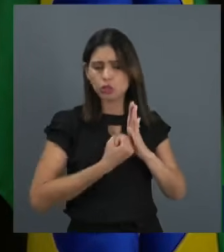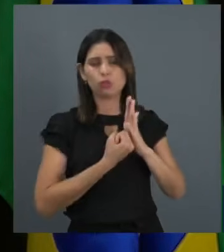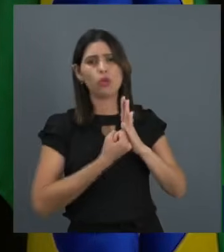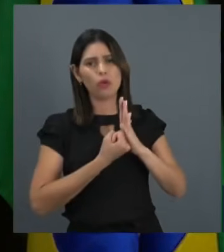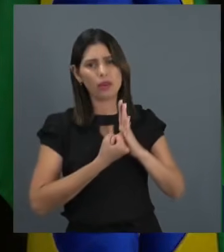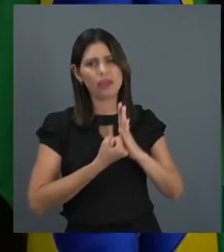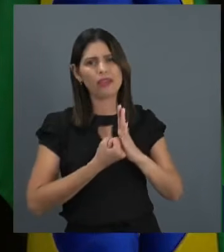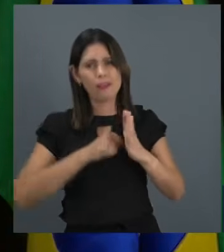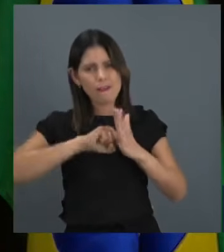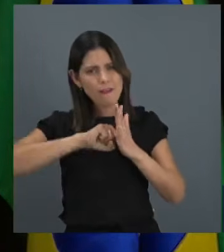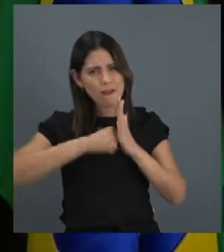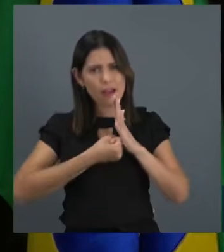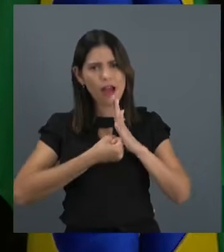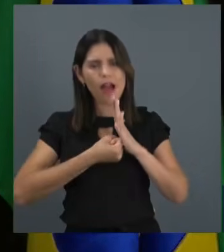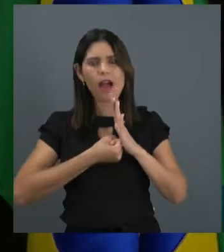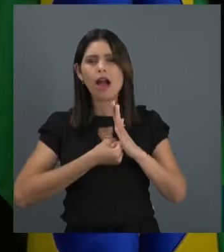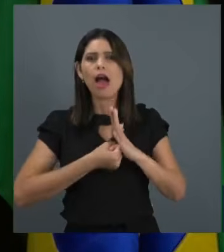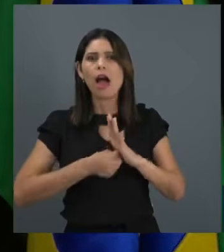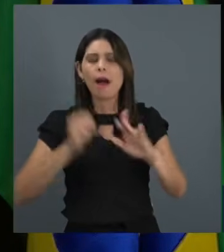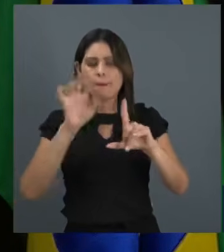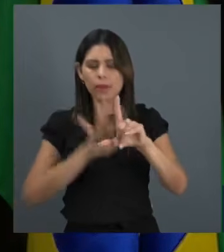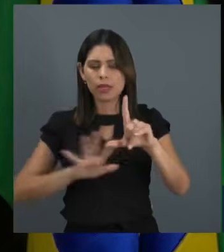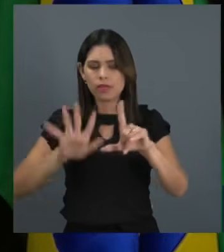completamente a plataforma Getter.